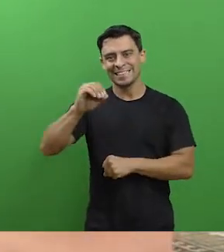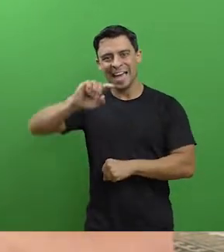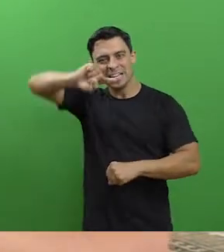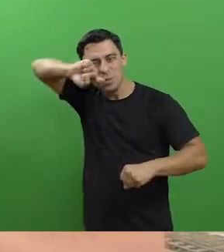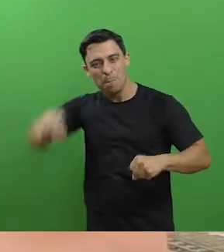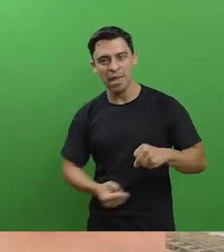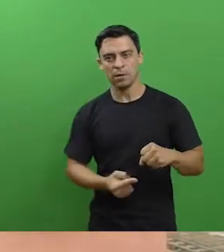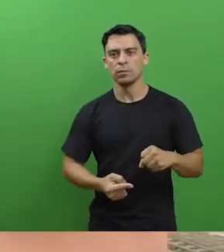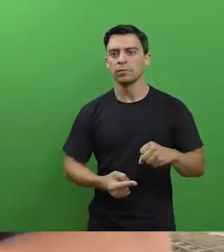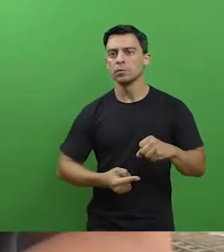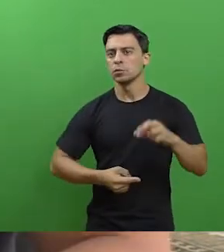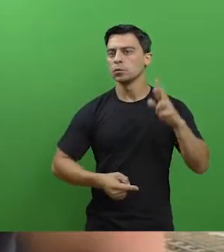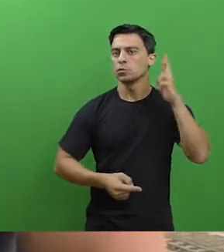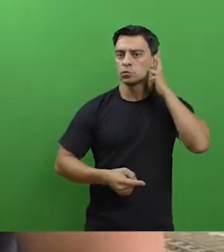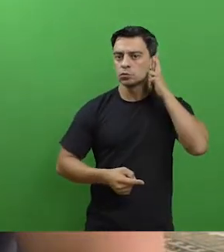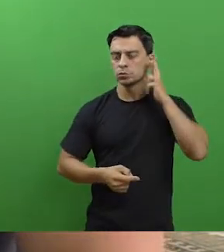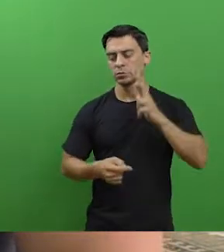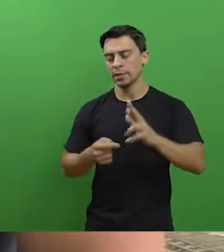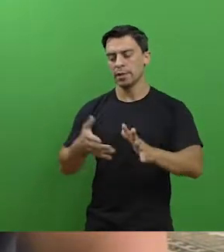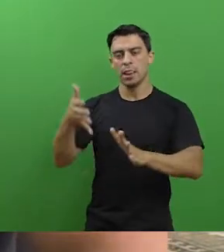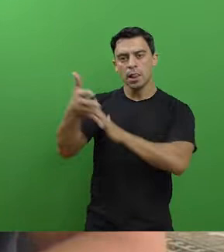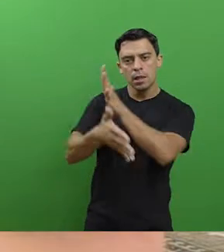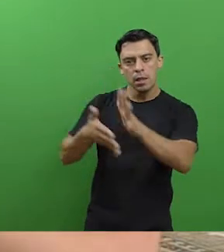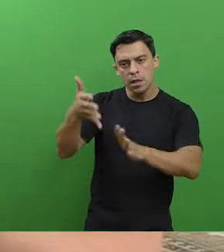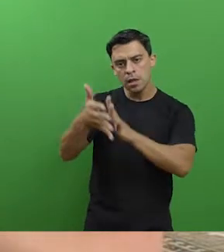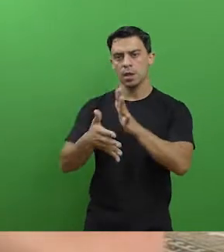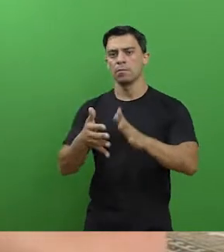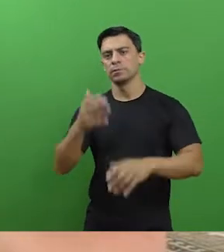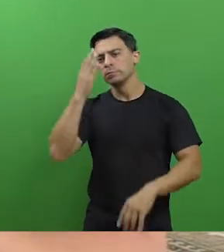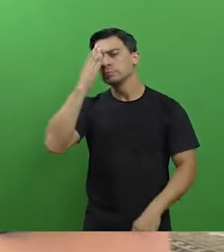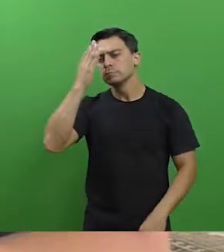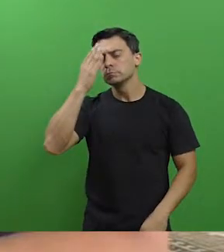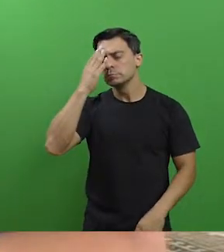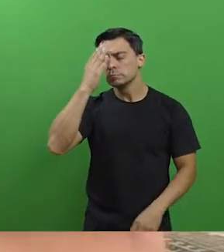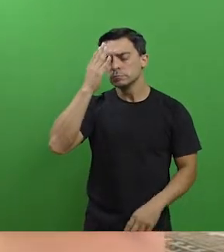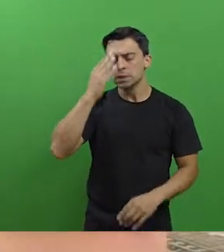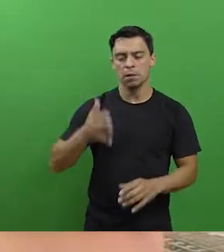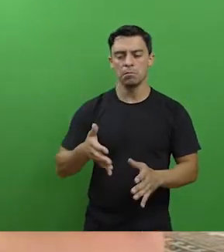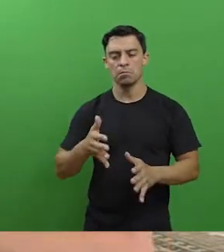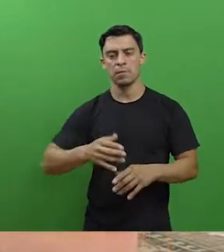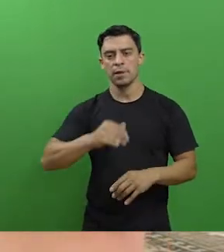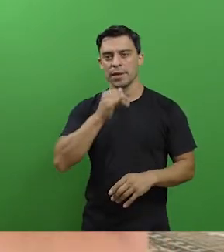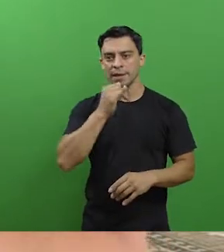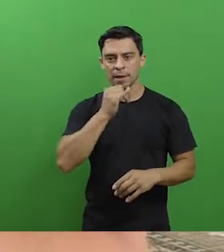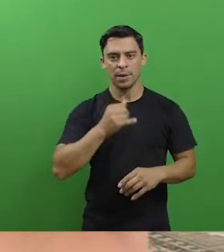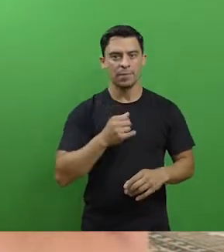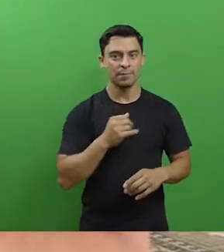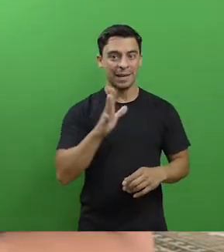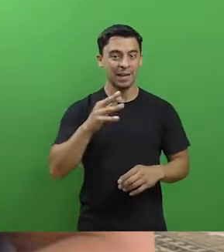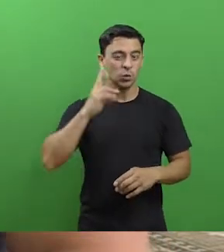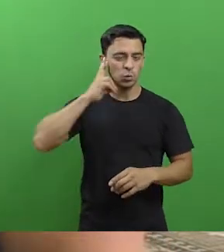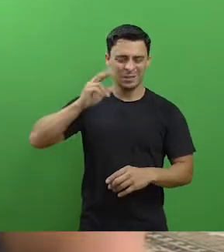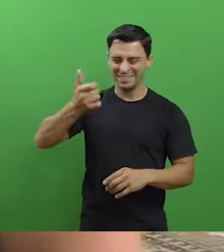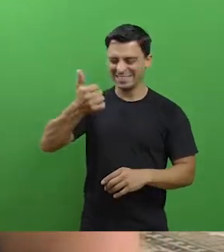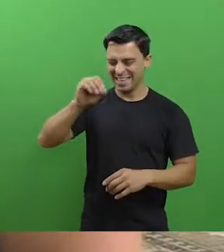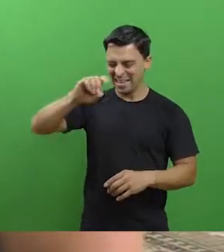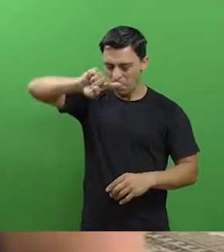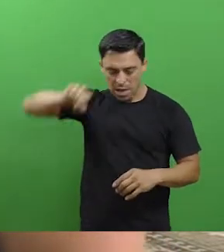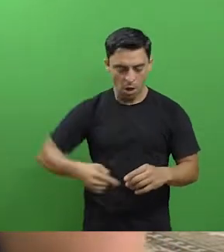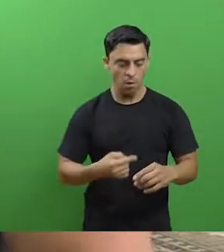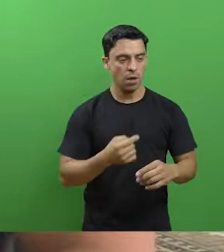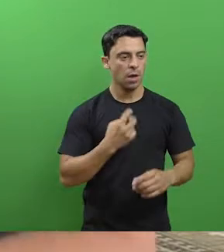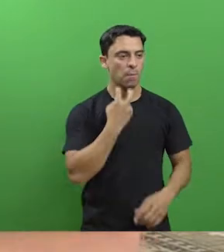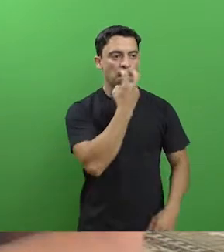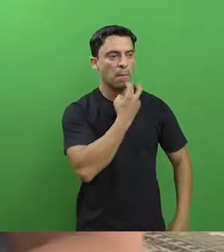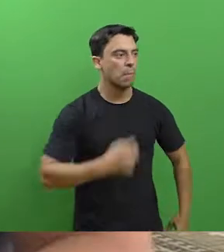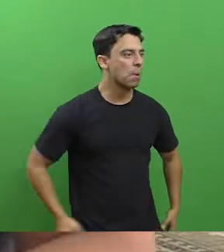surdos, usuários de Libras, né, que não conseguem se comunicar falando, nem fazendo leitura